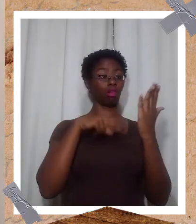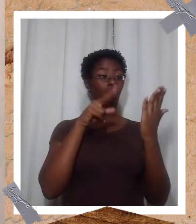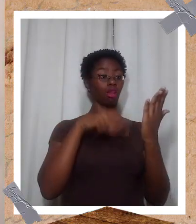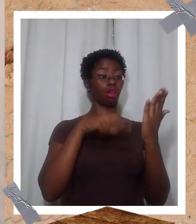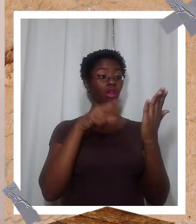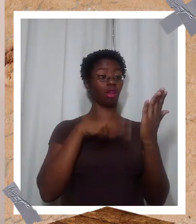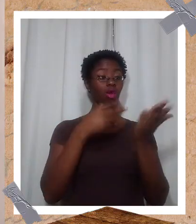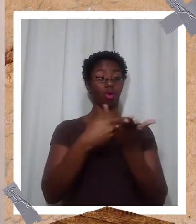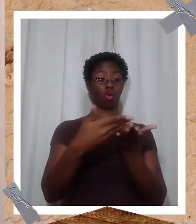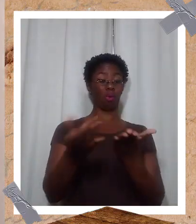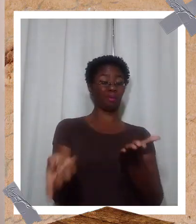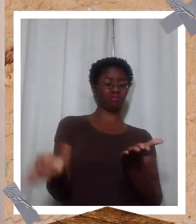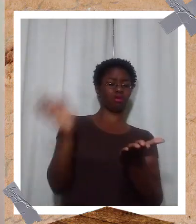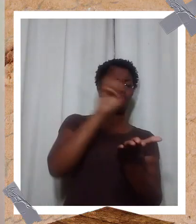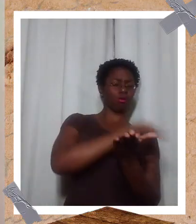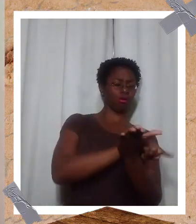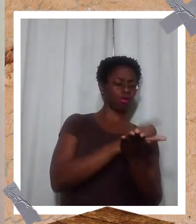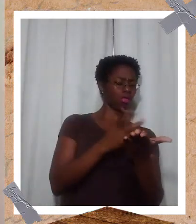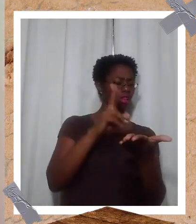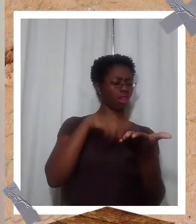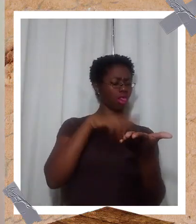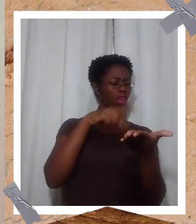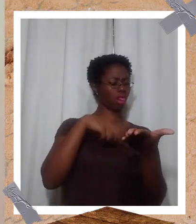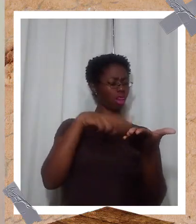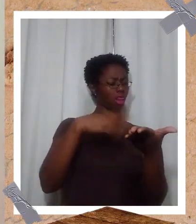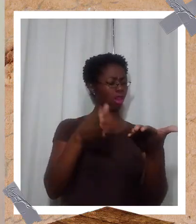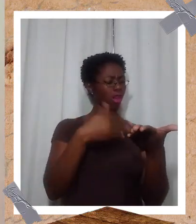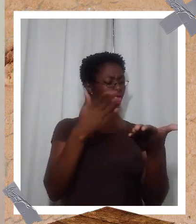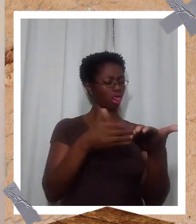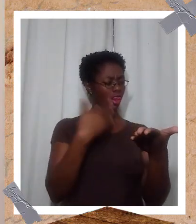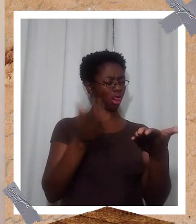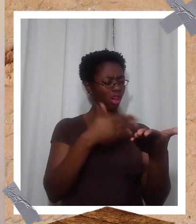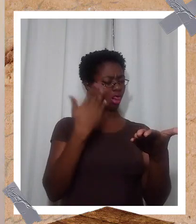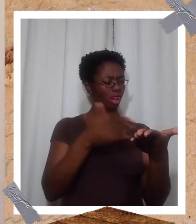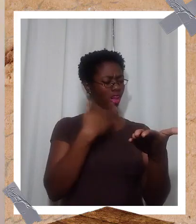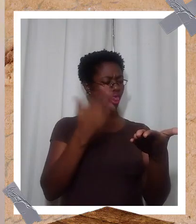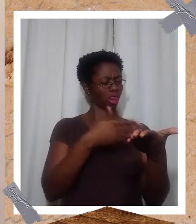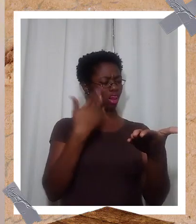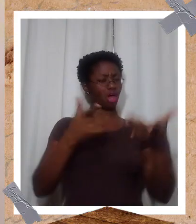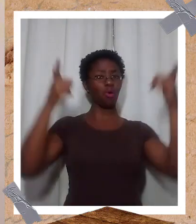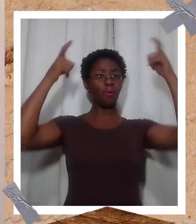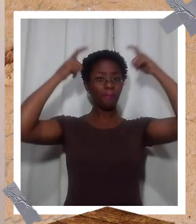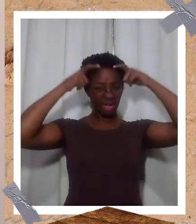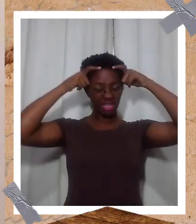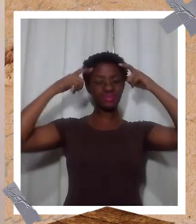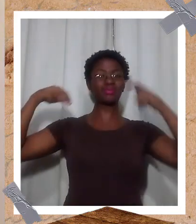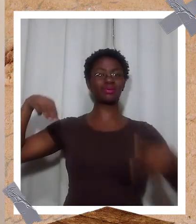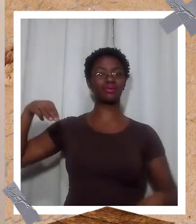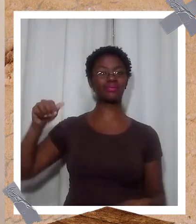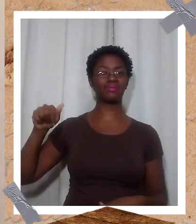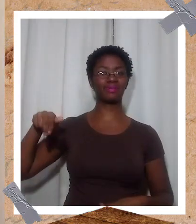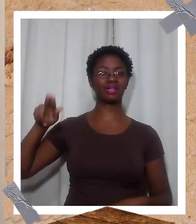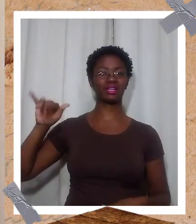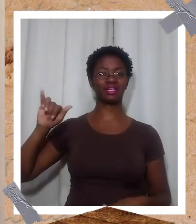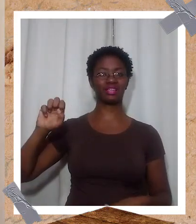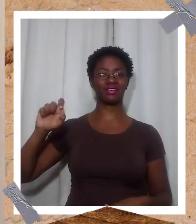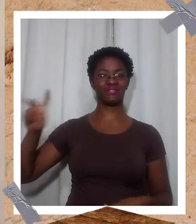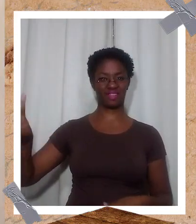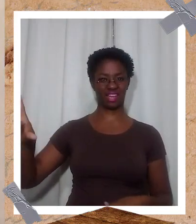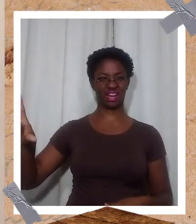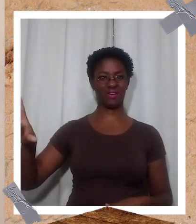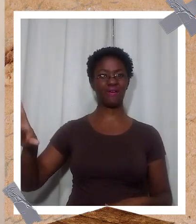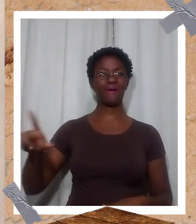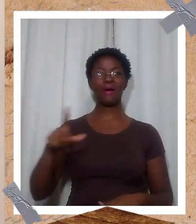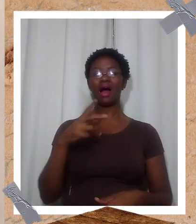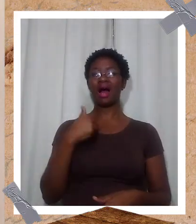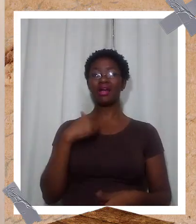ao início e comecei a ler o Príncipe de Maquiavel. E uma das coisas que me deixou